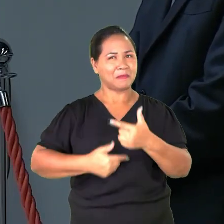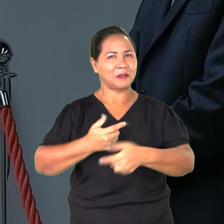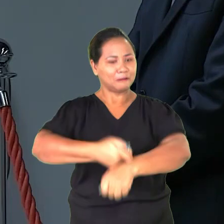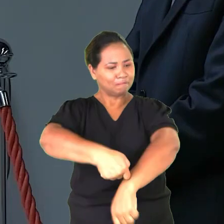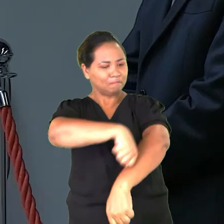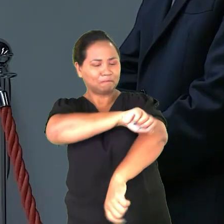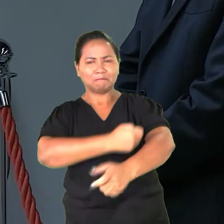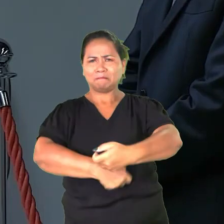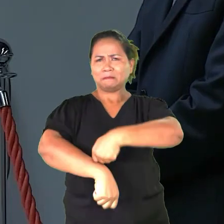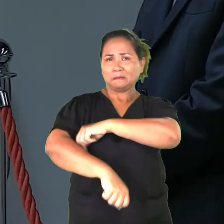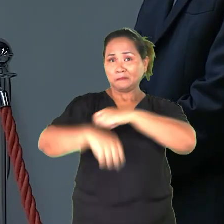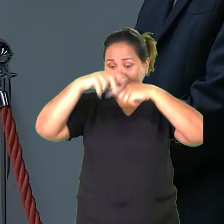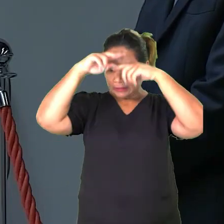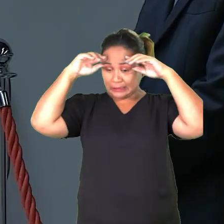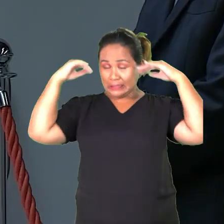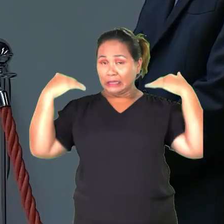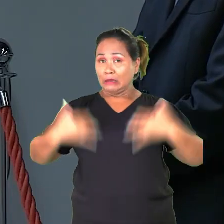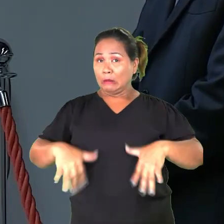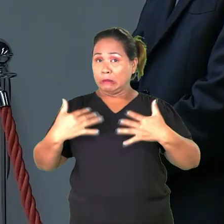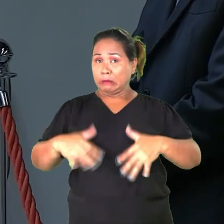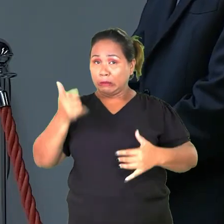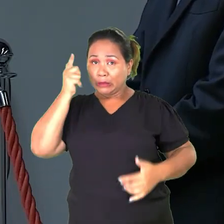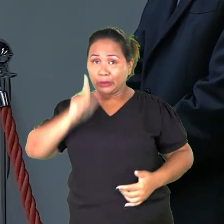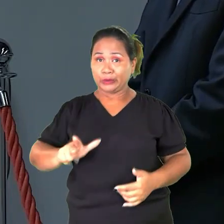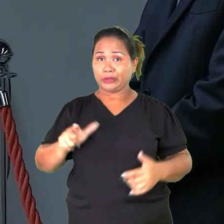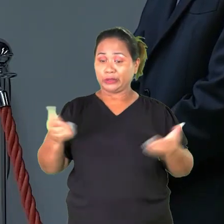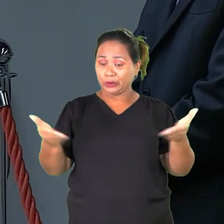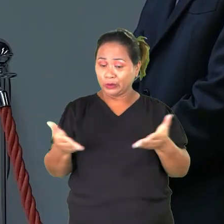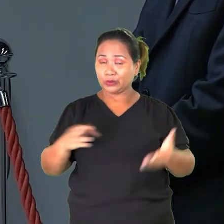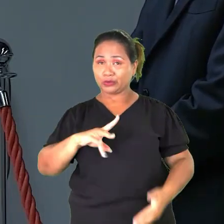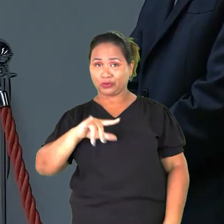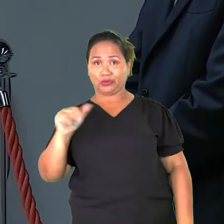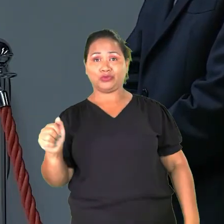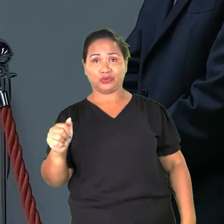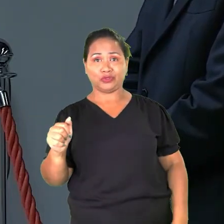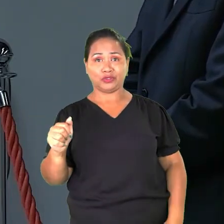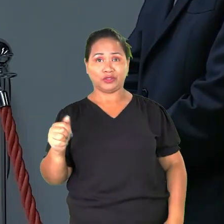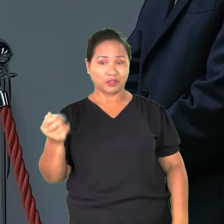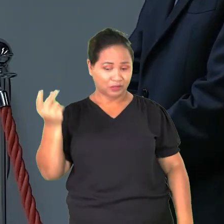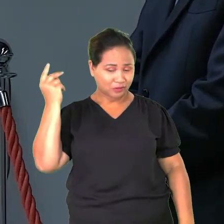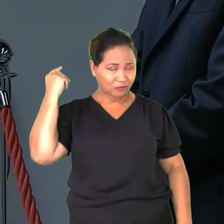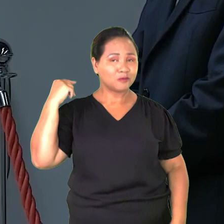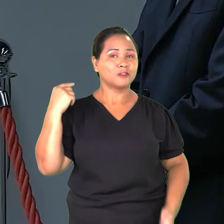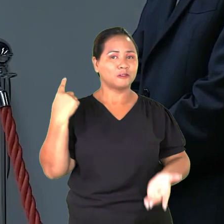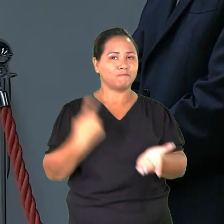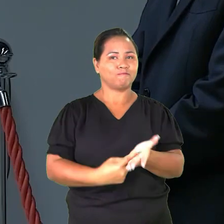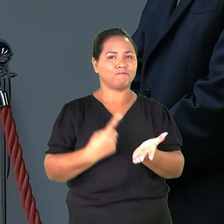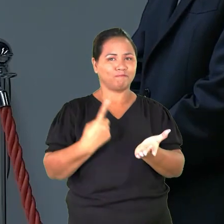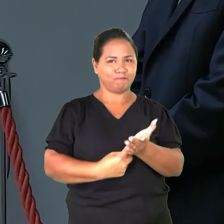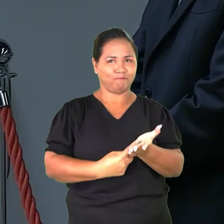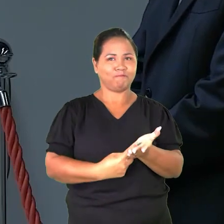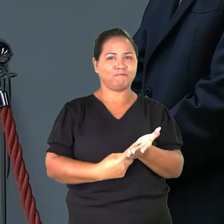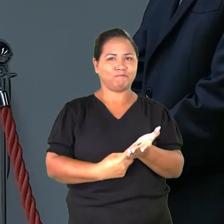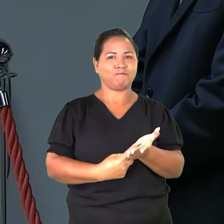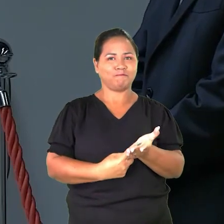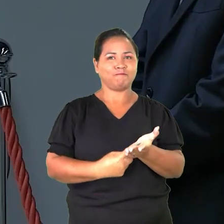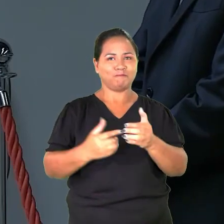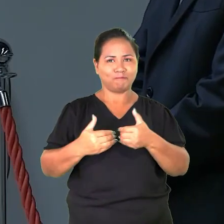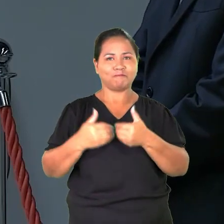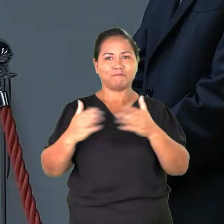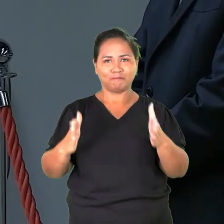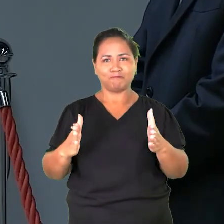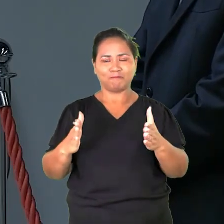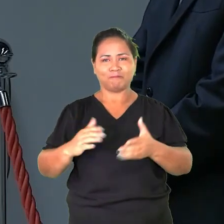trabalho árduo, puxado, corrido, para que a gente chegasse aqui nessa data, conforme a gente tinha comprometido com o